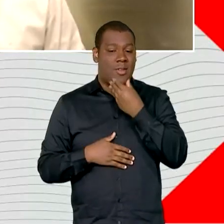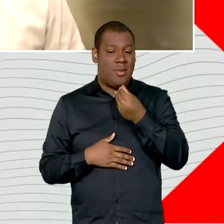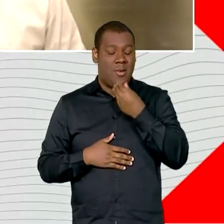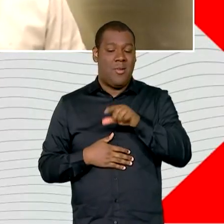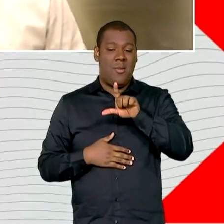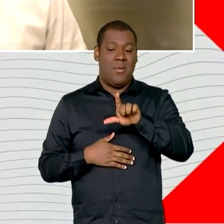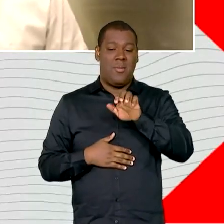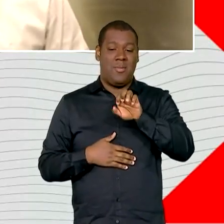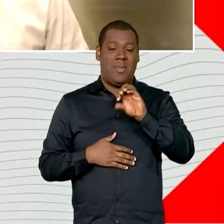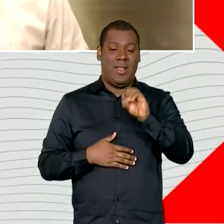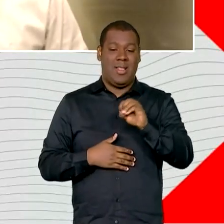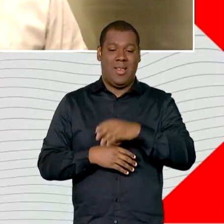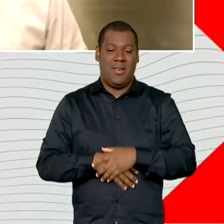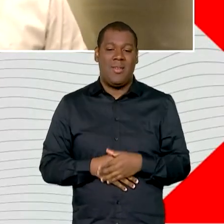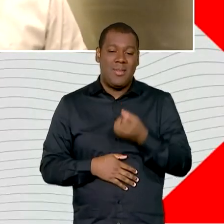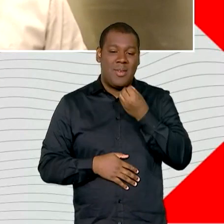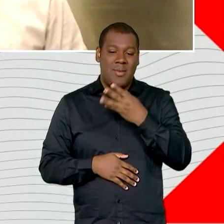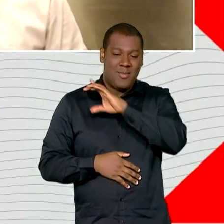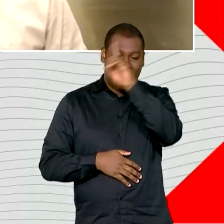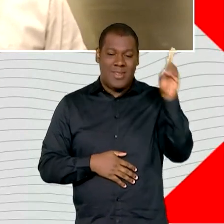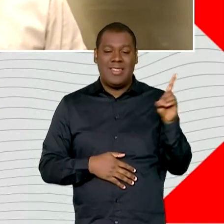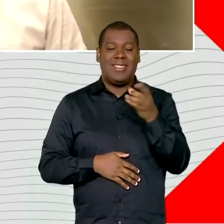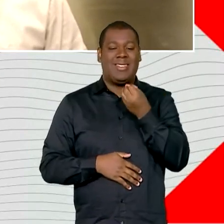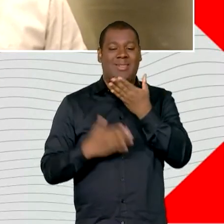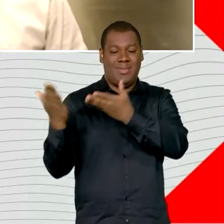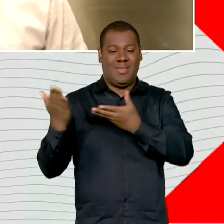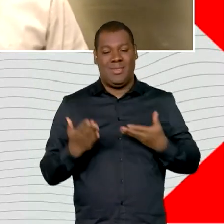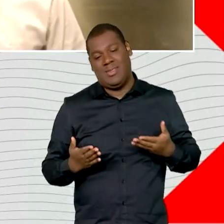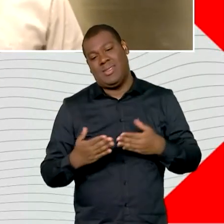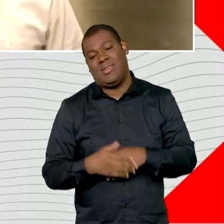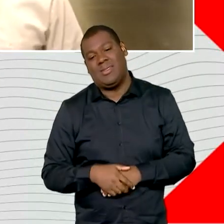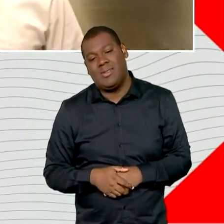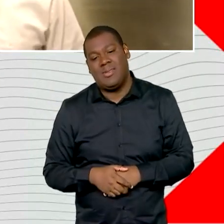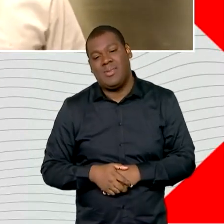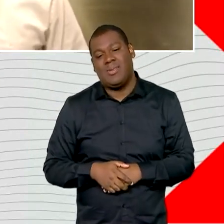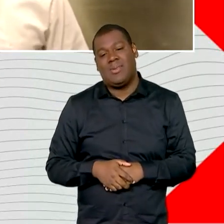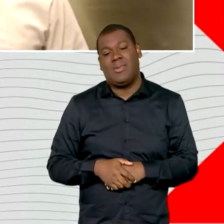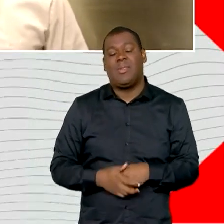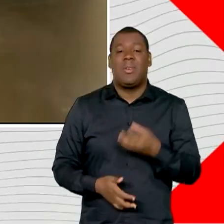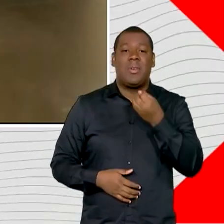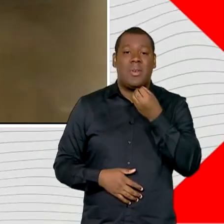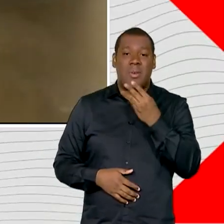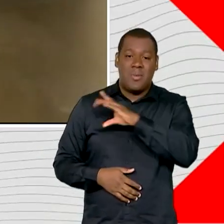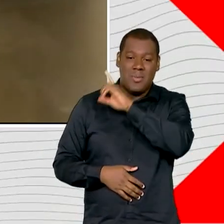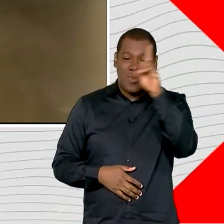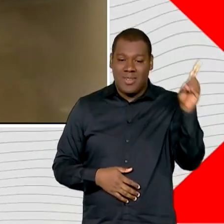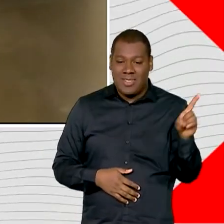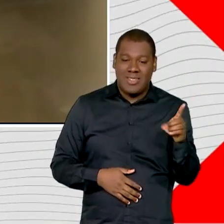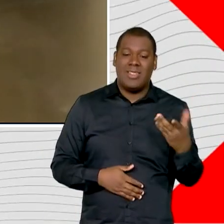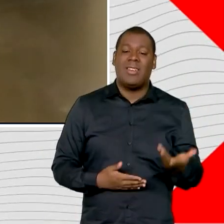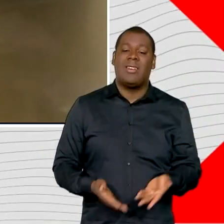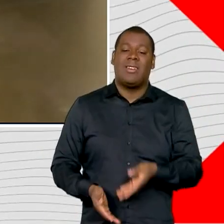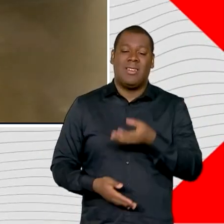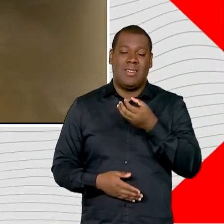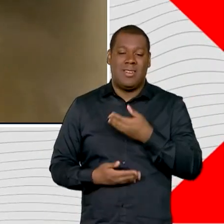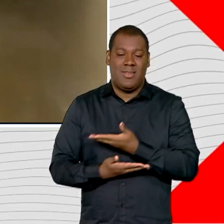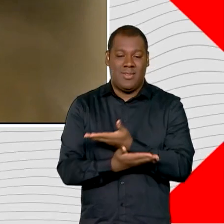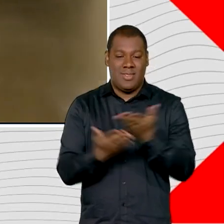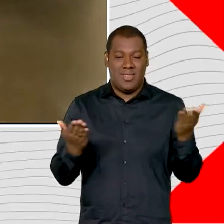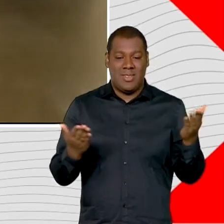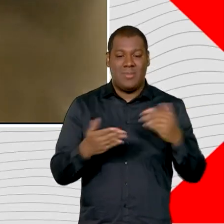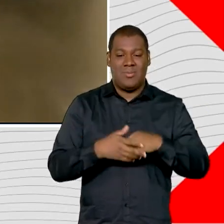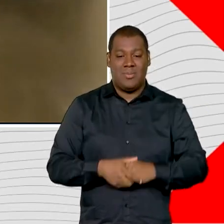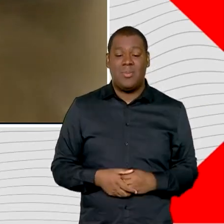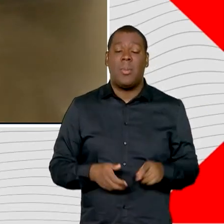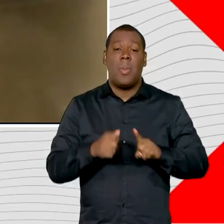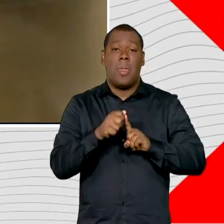Oi, Léo, bom dia, bem-vindo. Bom dia, Karine. Bom dia, ministro. Ministro,